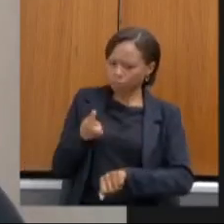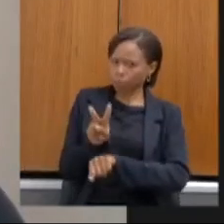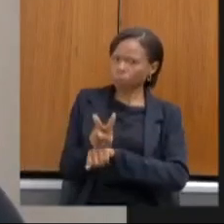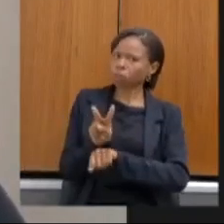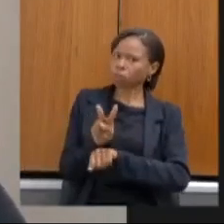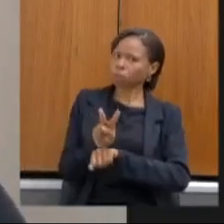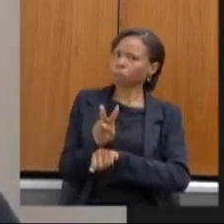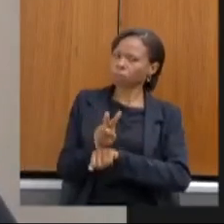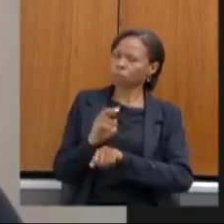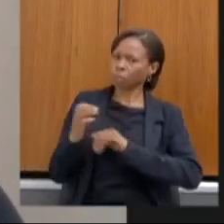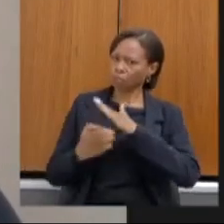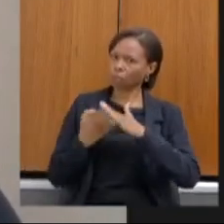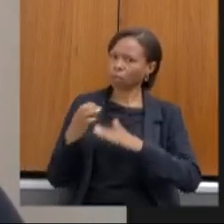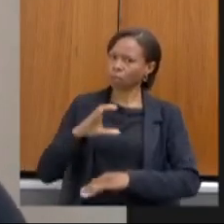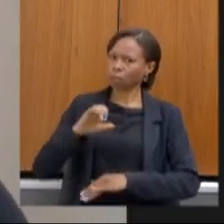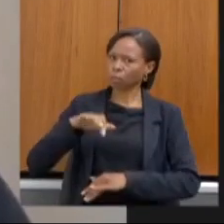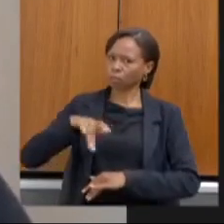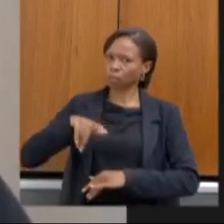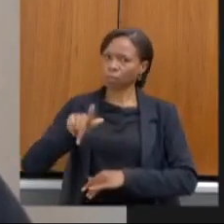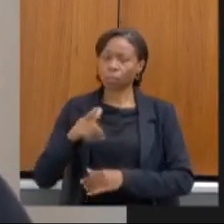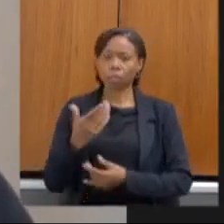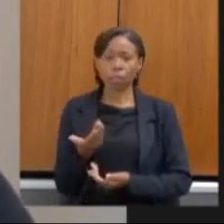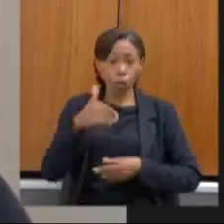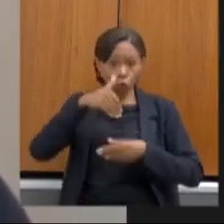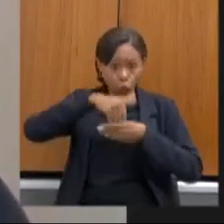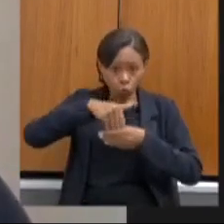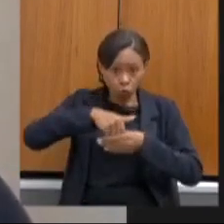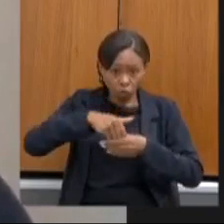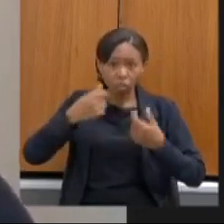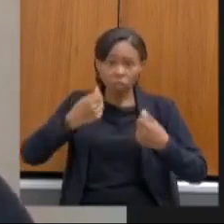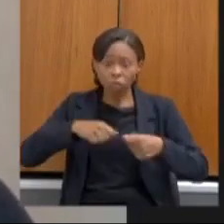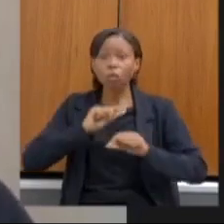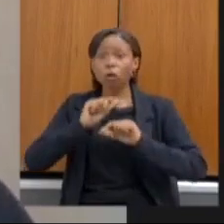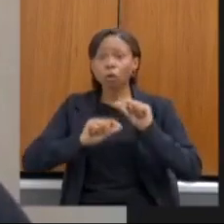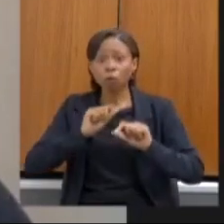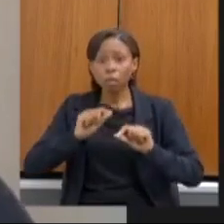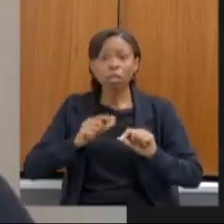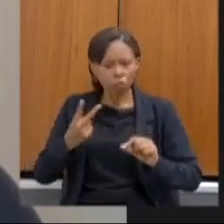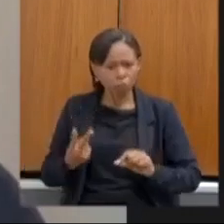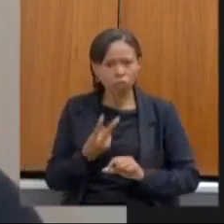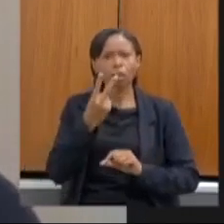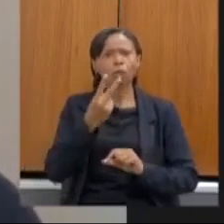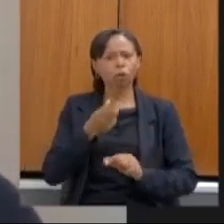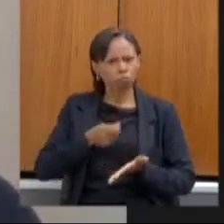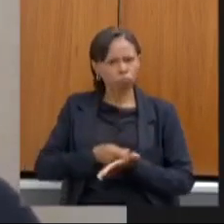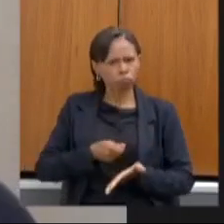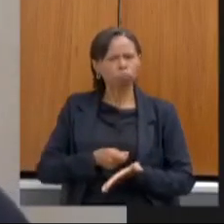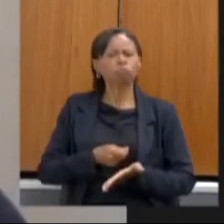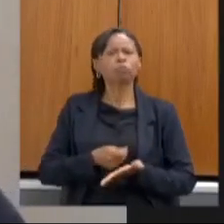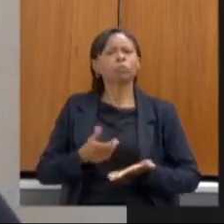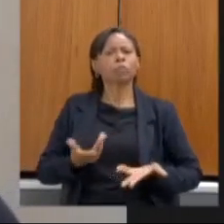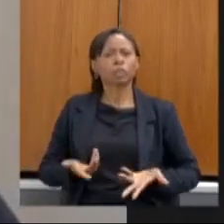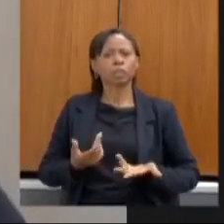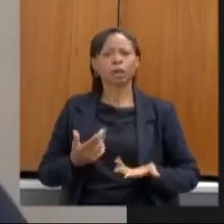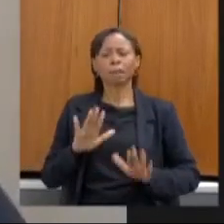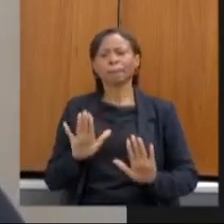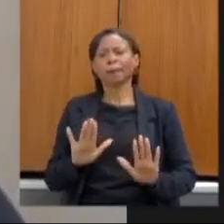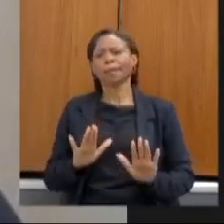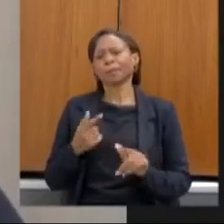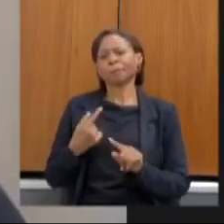preservado e os votos da casa eles terão ser conquistados não Às custas de